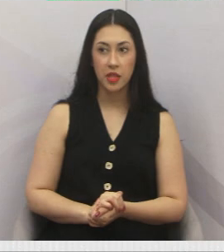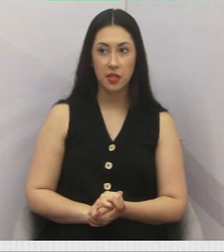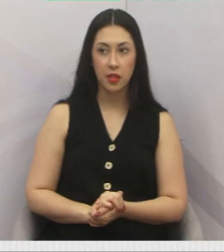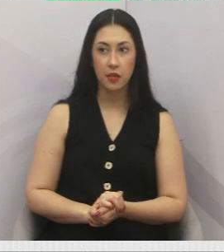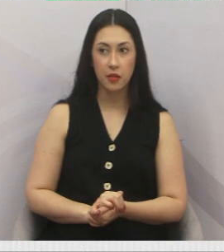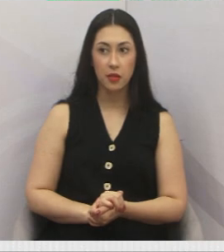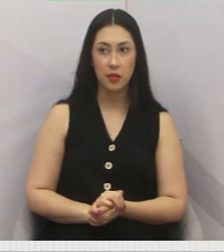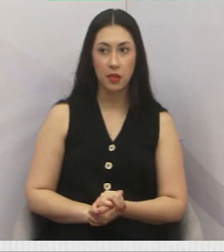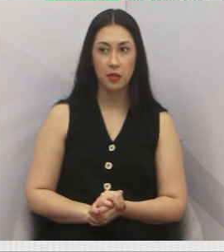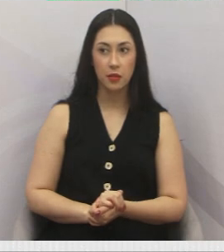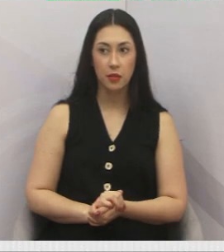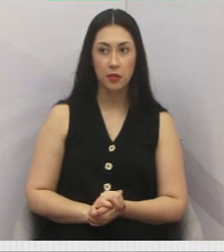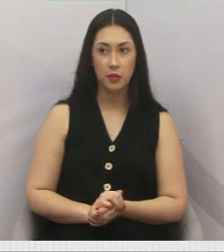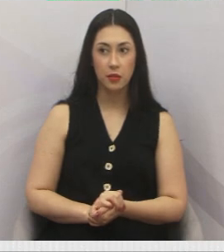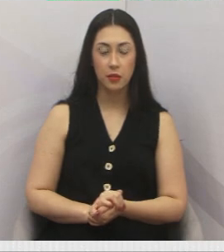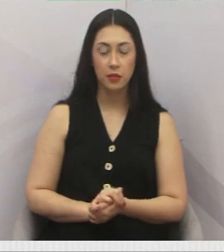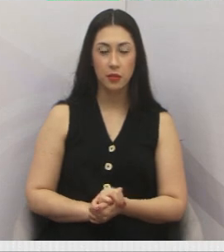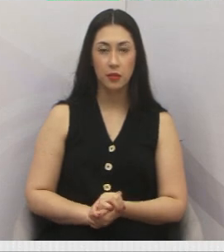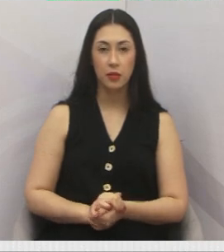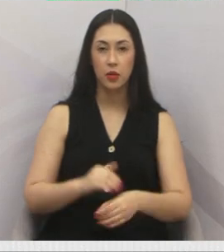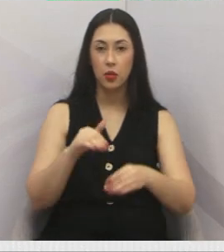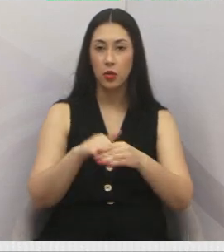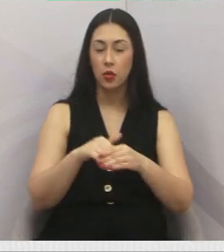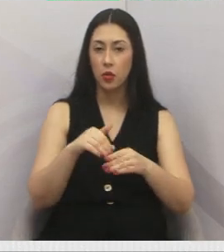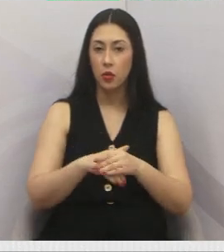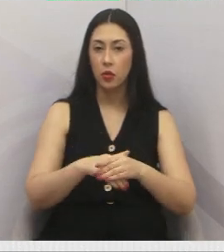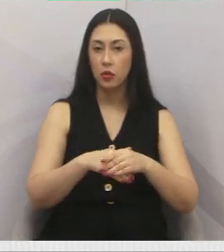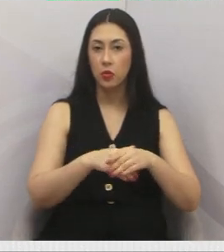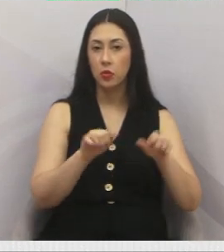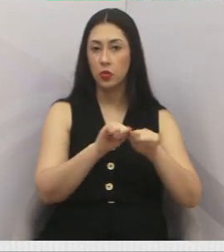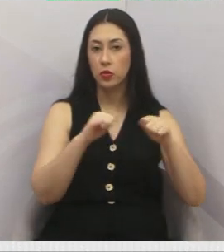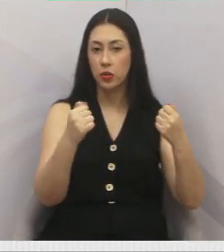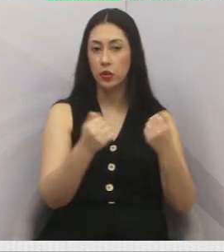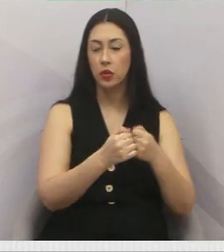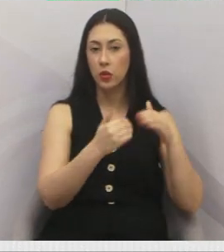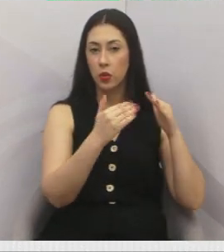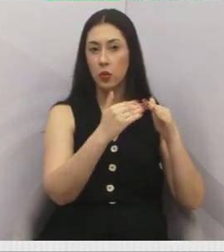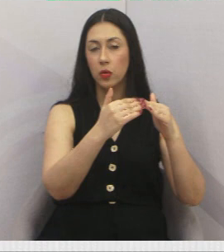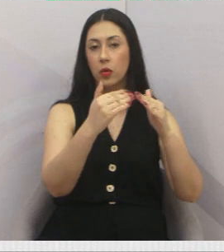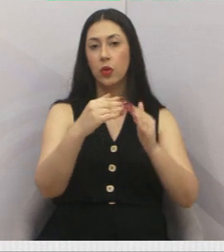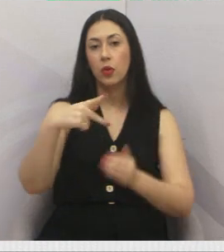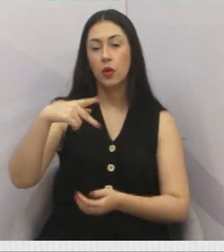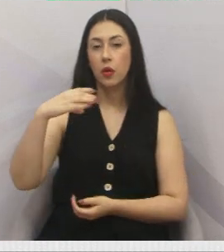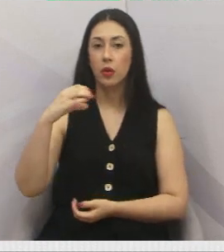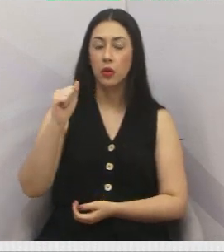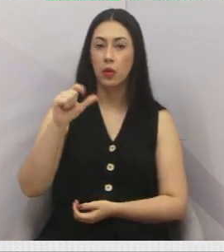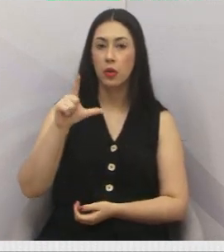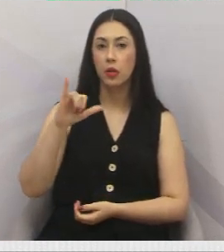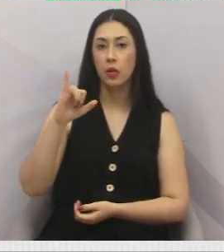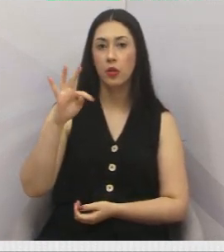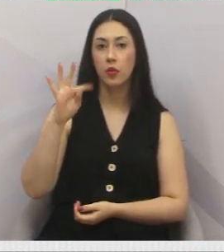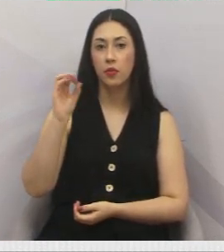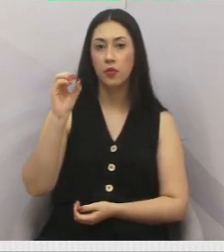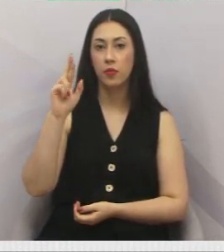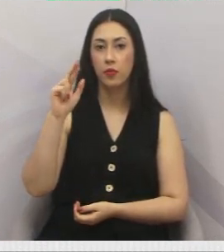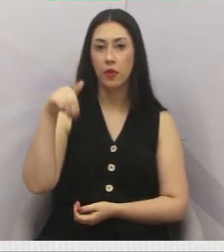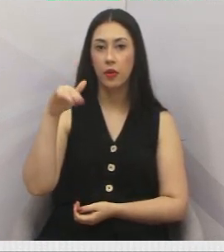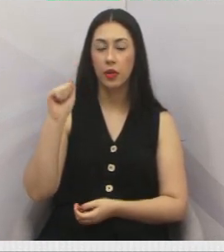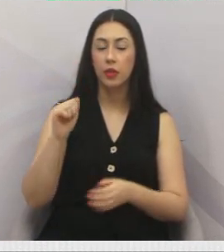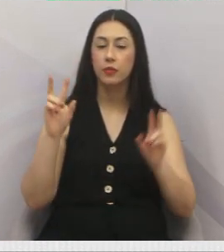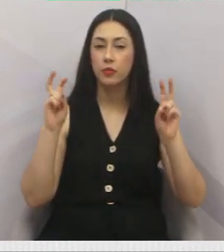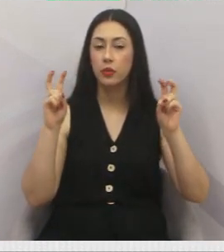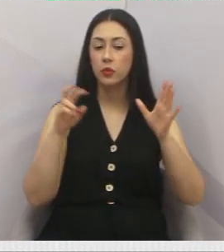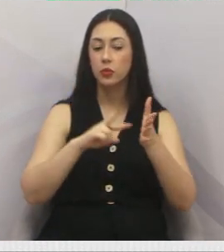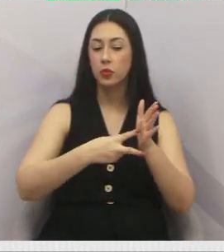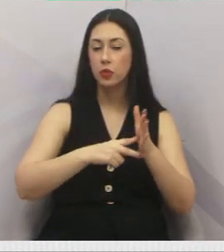Segmento movimentos populares, um voto para a Associação dos Moradores do Parque Califórnia. Segmento entidade classe sindical, um voto